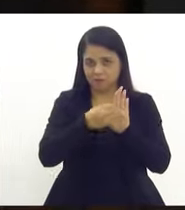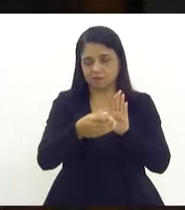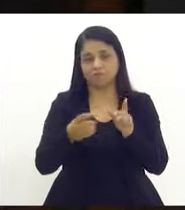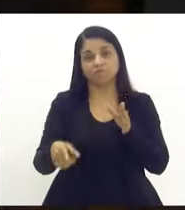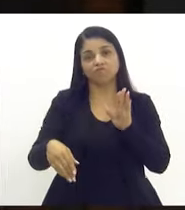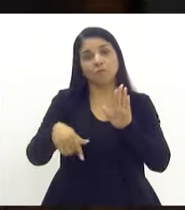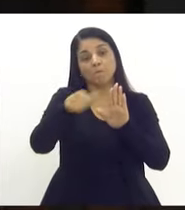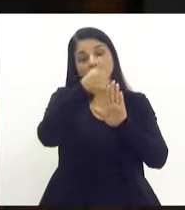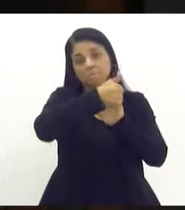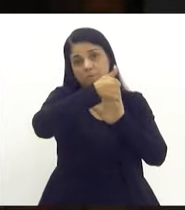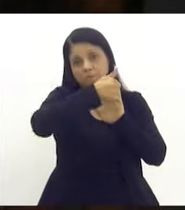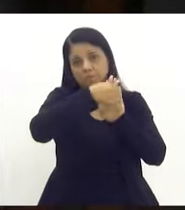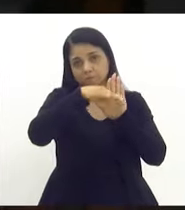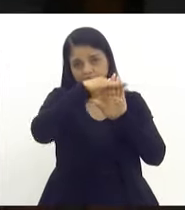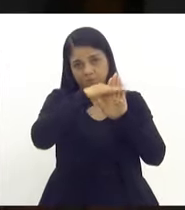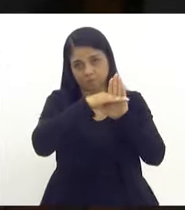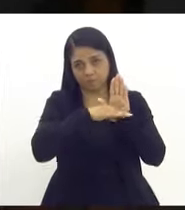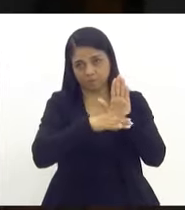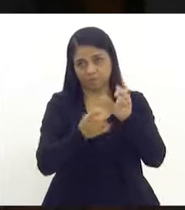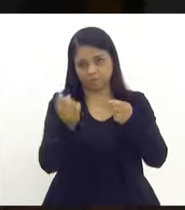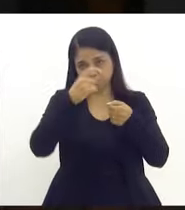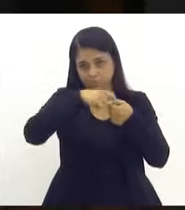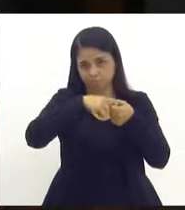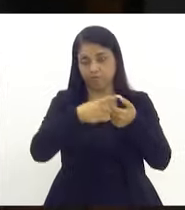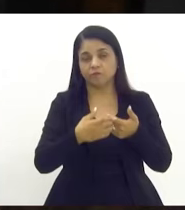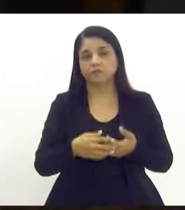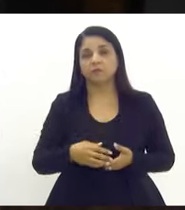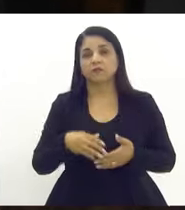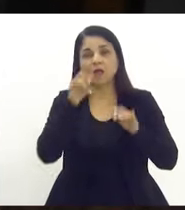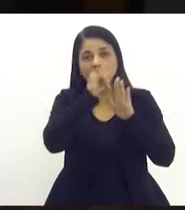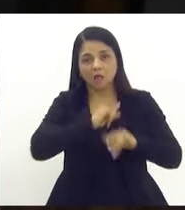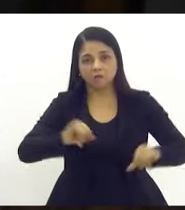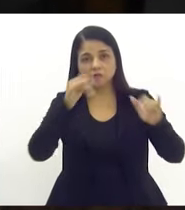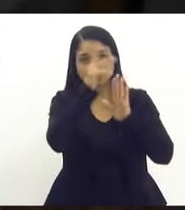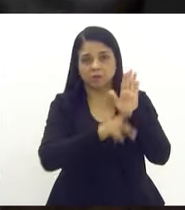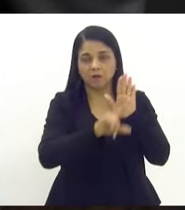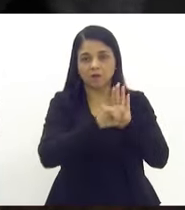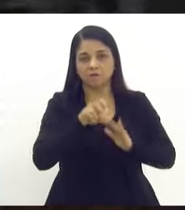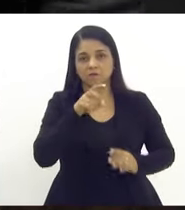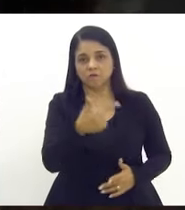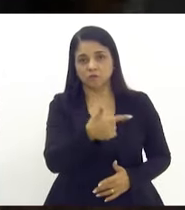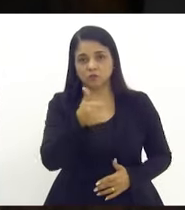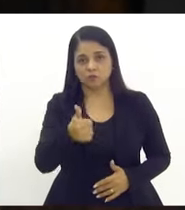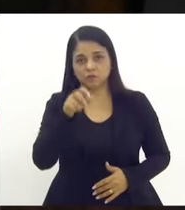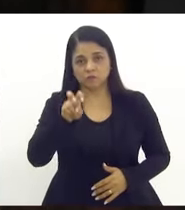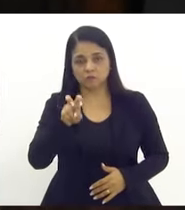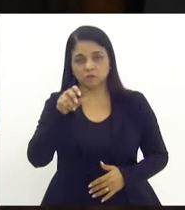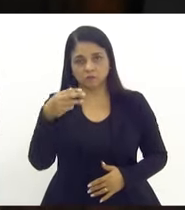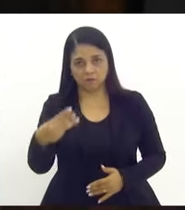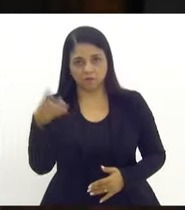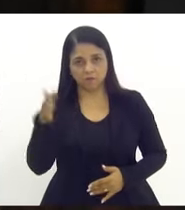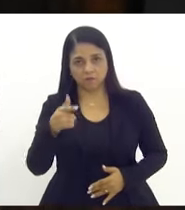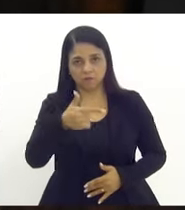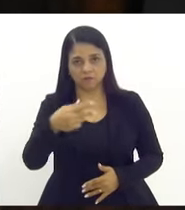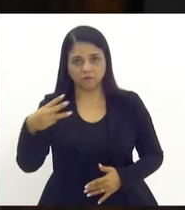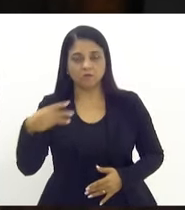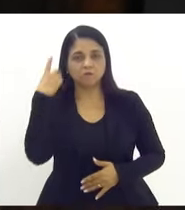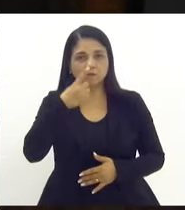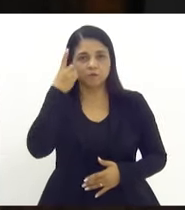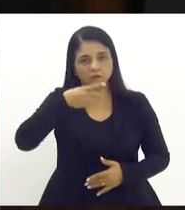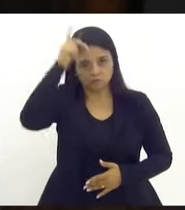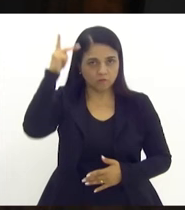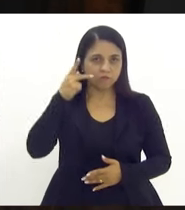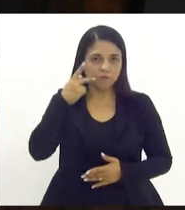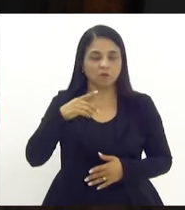pauta. Retornar ao primeiro da pauta. Anuncio o projeto de lei número 2153 de 2023, de autoria do deputado Luiz